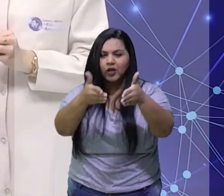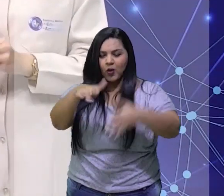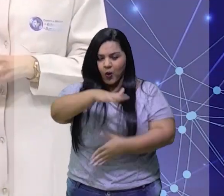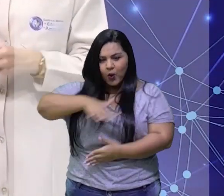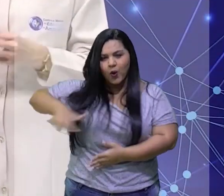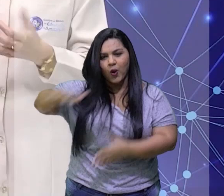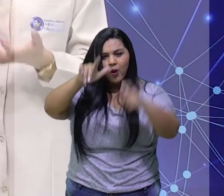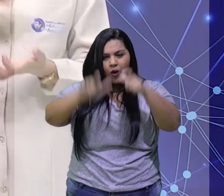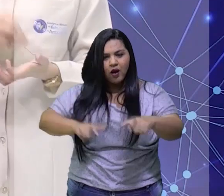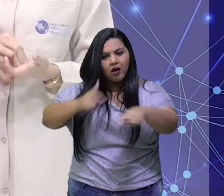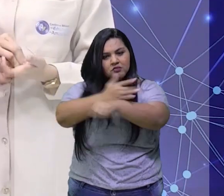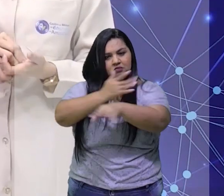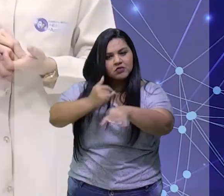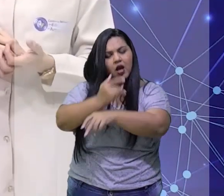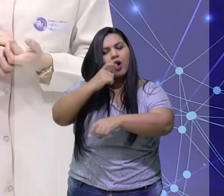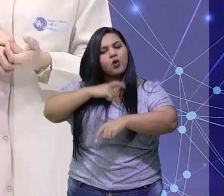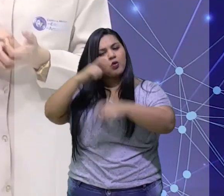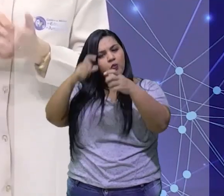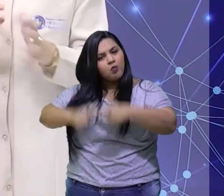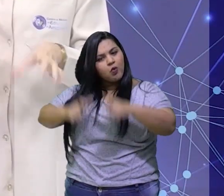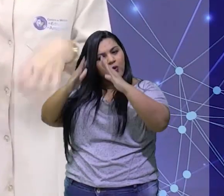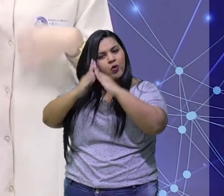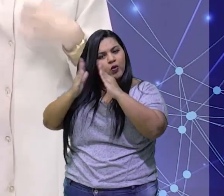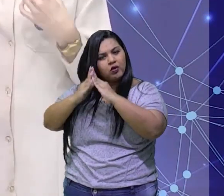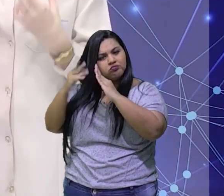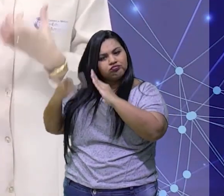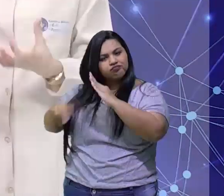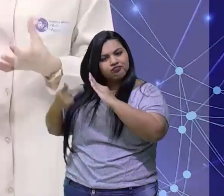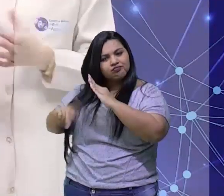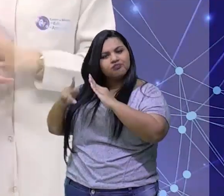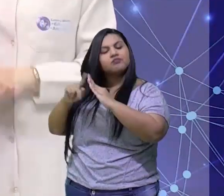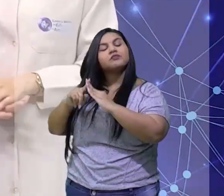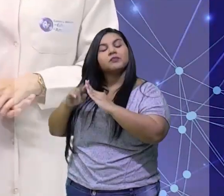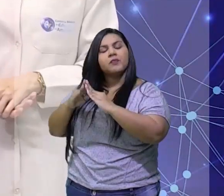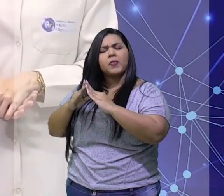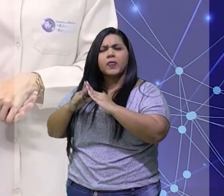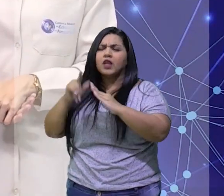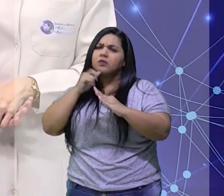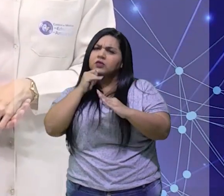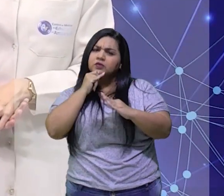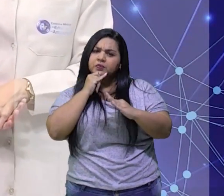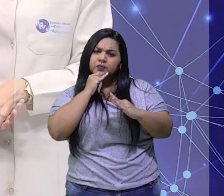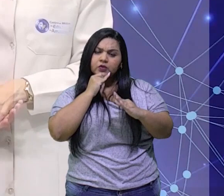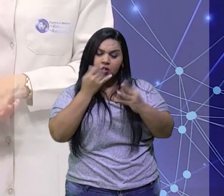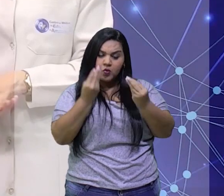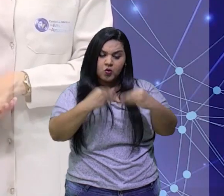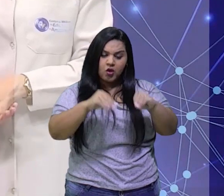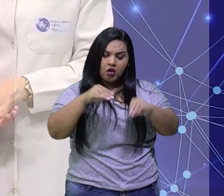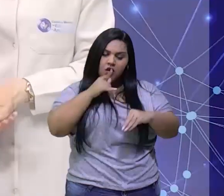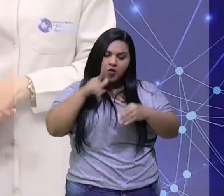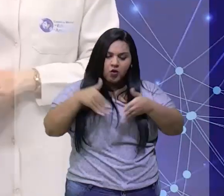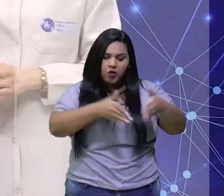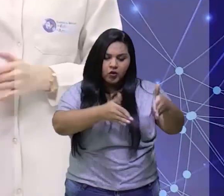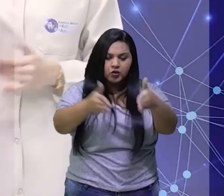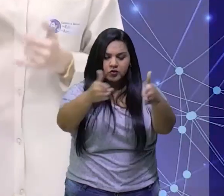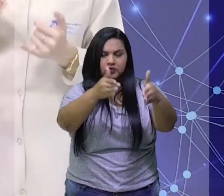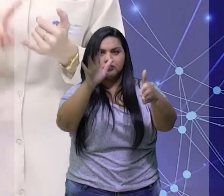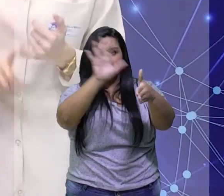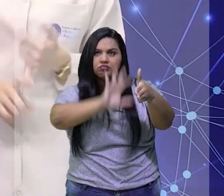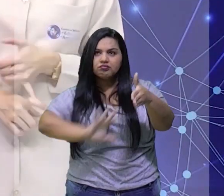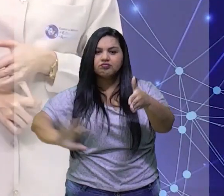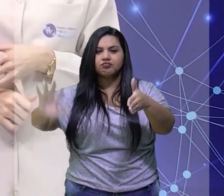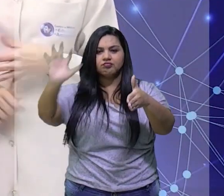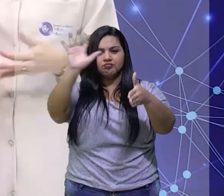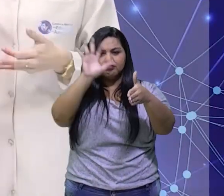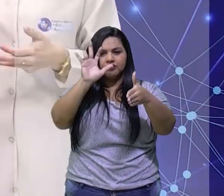você escolheu foram os rios que fazem parte aí do que nós denominamos de mapas físicos, né? Que inclui